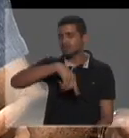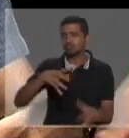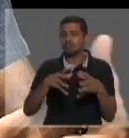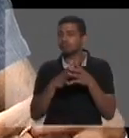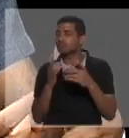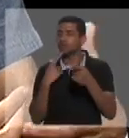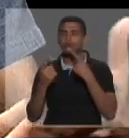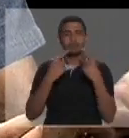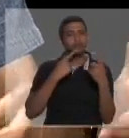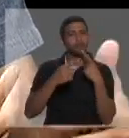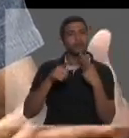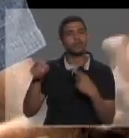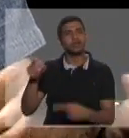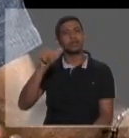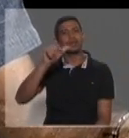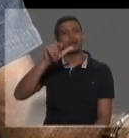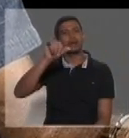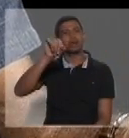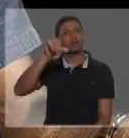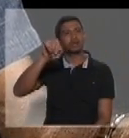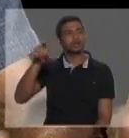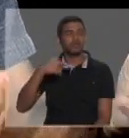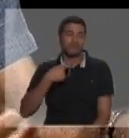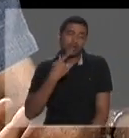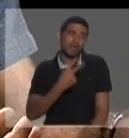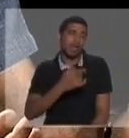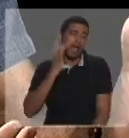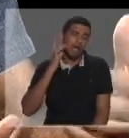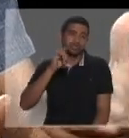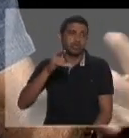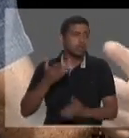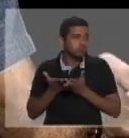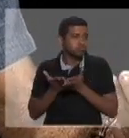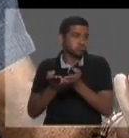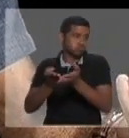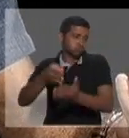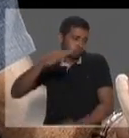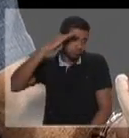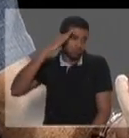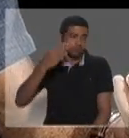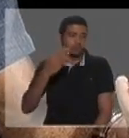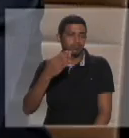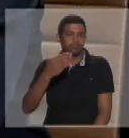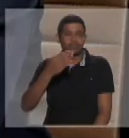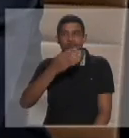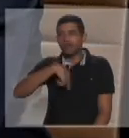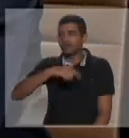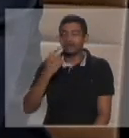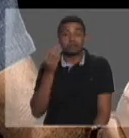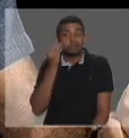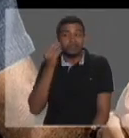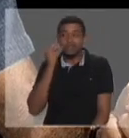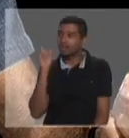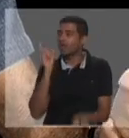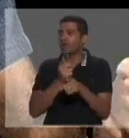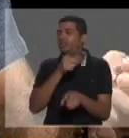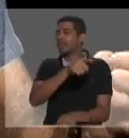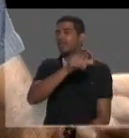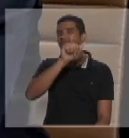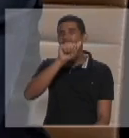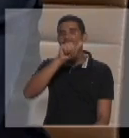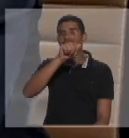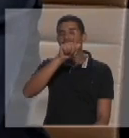do Argemiro. Ele, talvez ele estivesse na Marinha. Ele fala isso. Aí conversando... Aí vocês foram atrás. Nós fomos atrás.